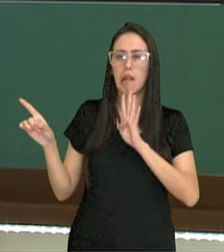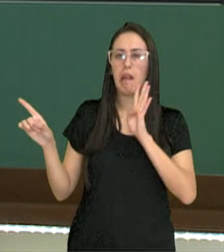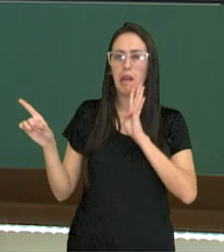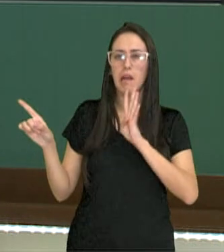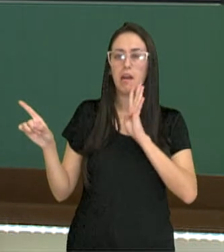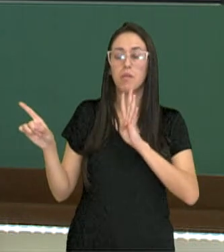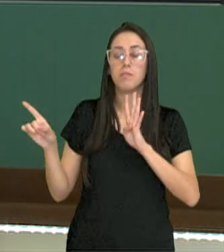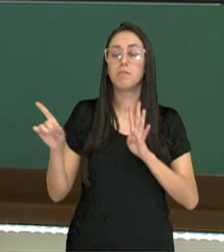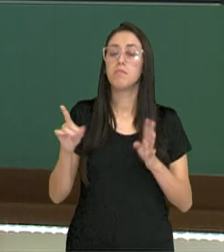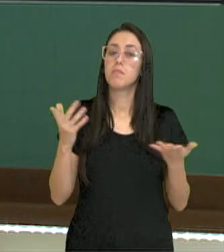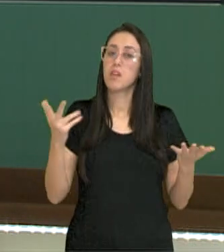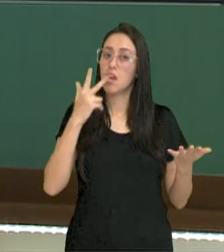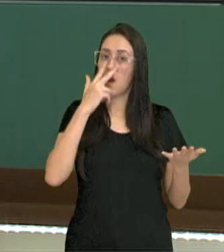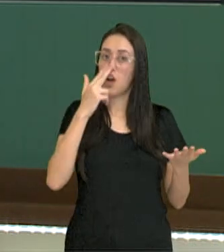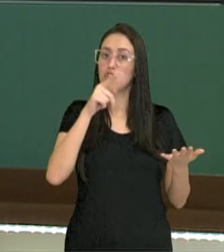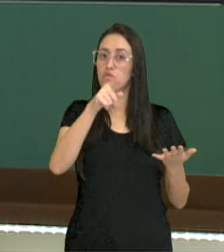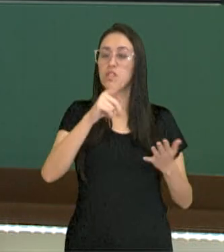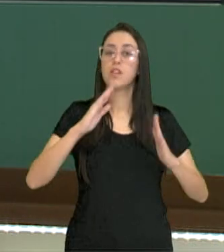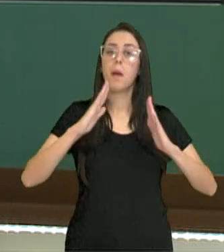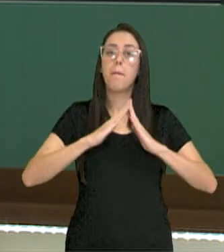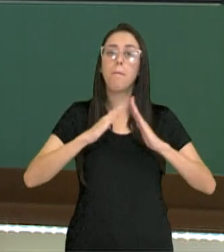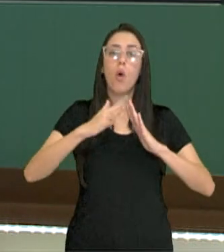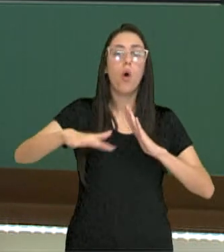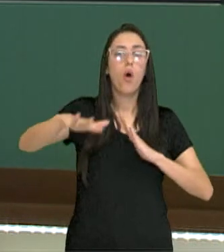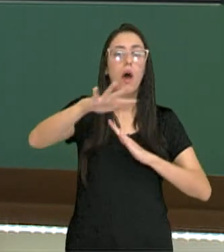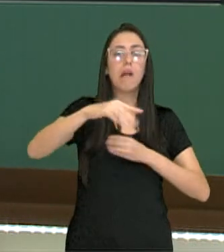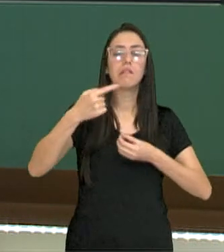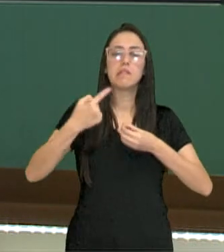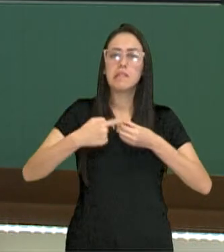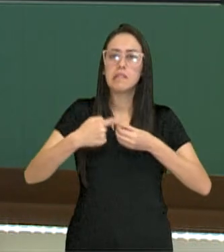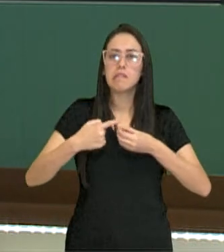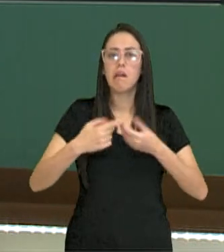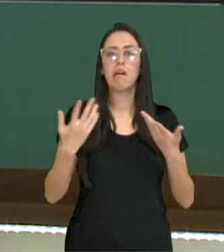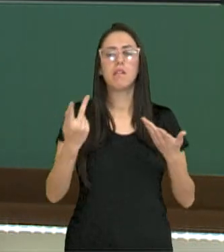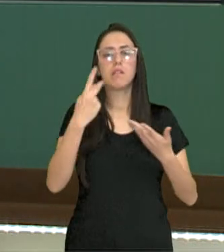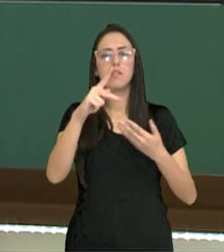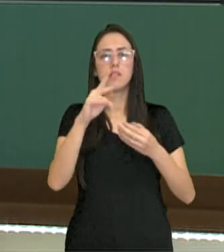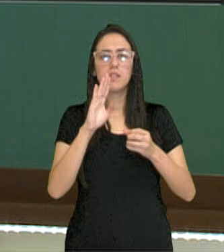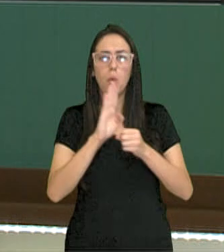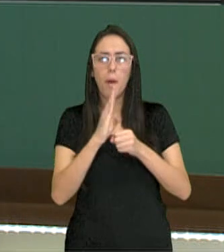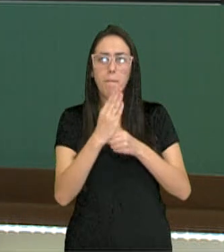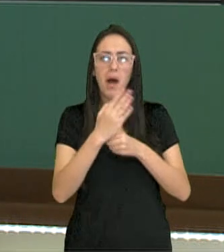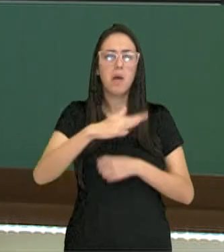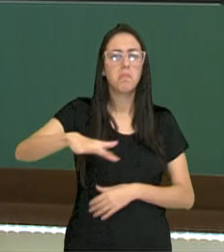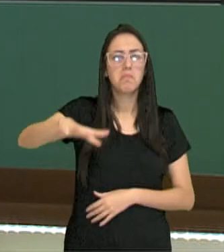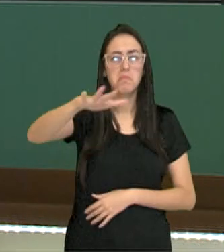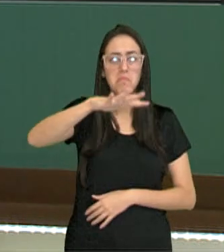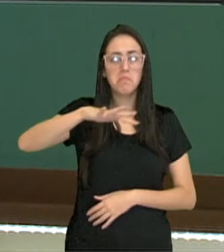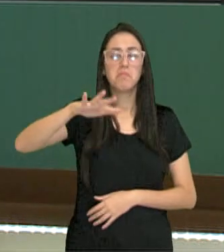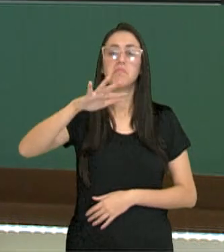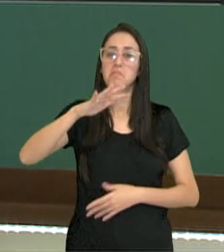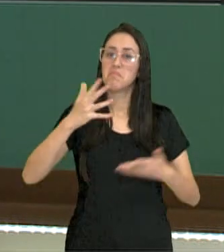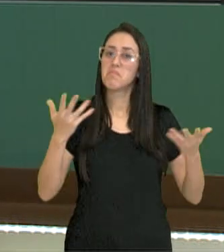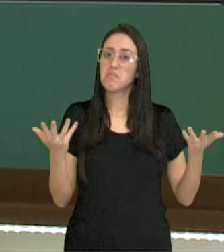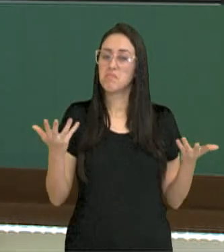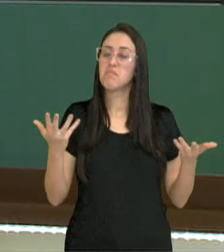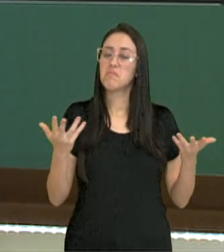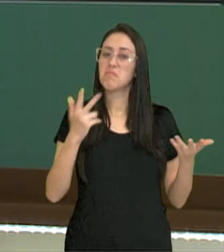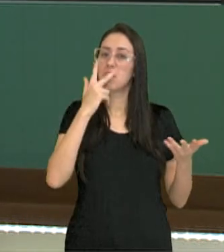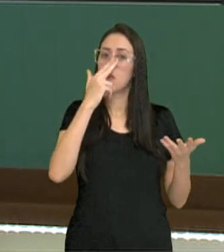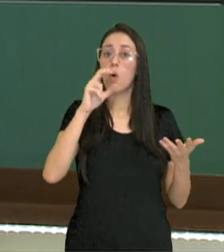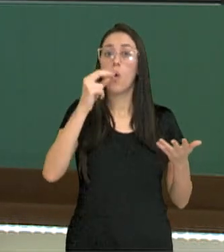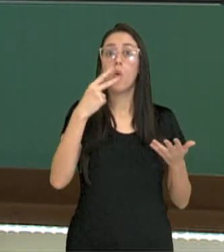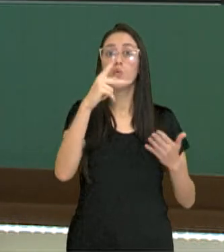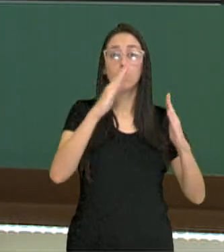Muito provavelmente, aonde você mora, na sua cidade, no seu bairro, na sua rua, quem sabe até no seu